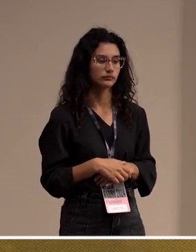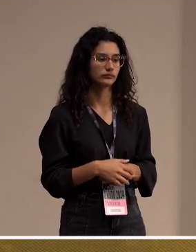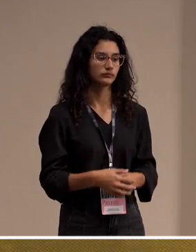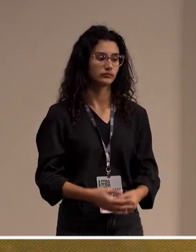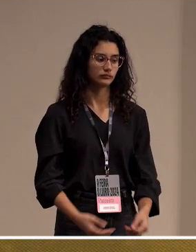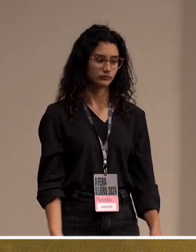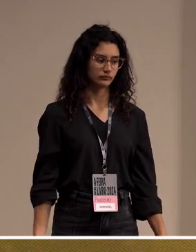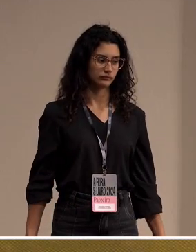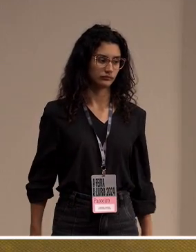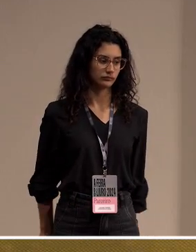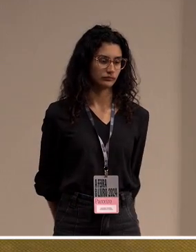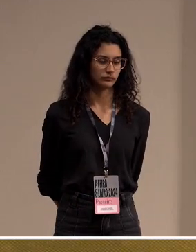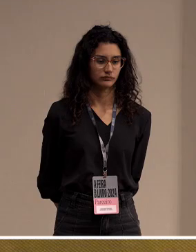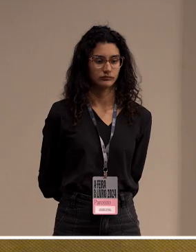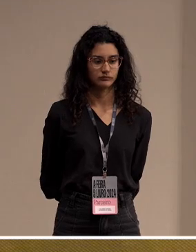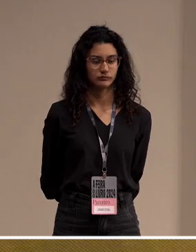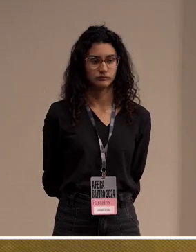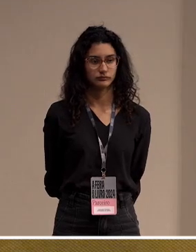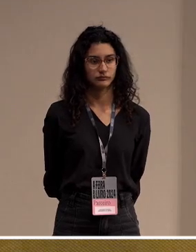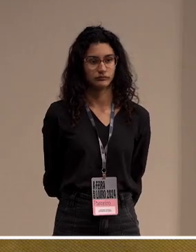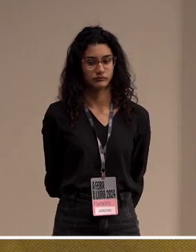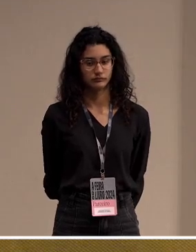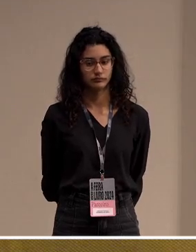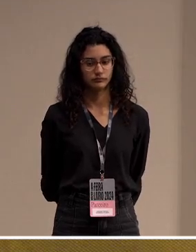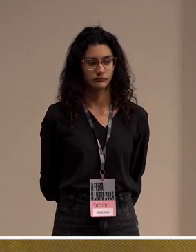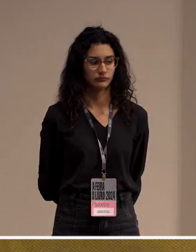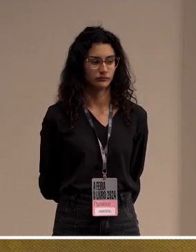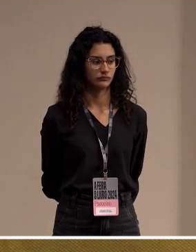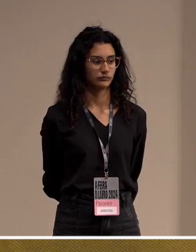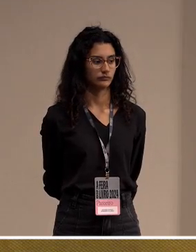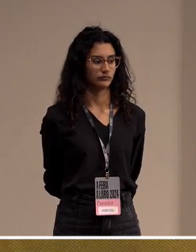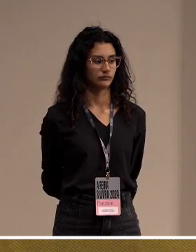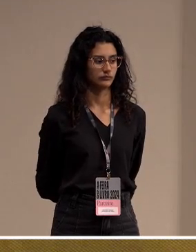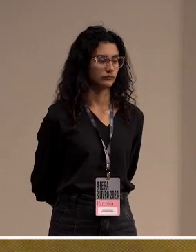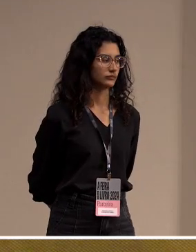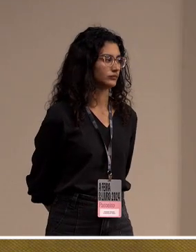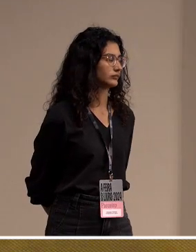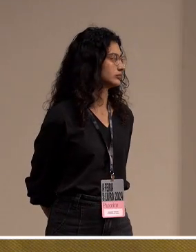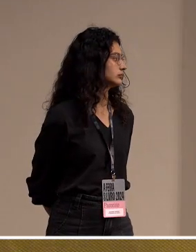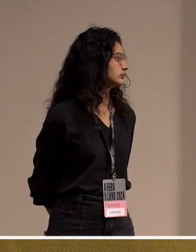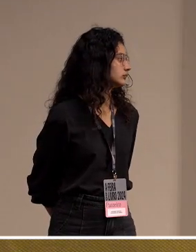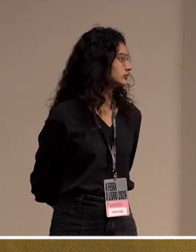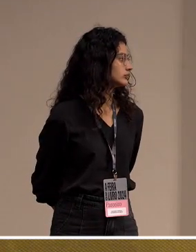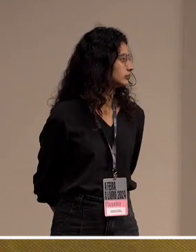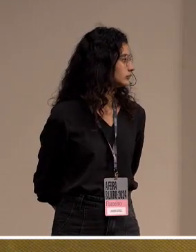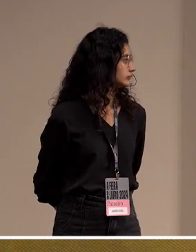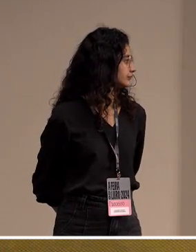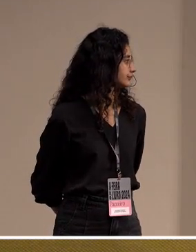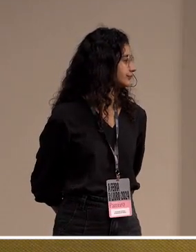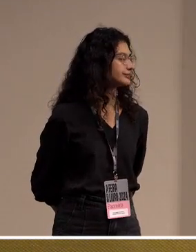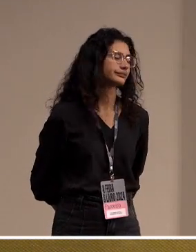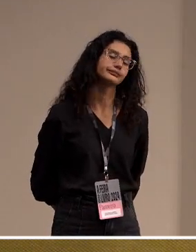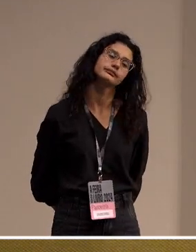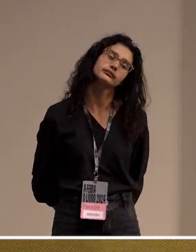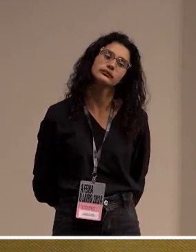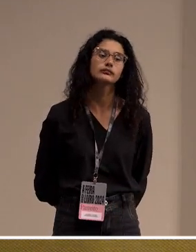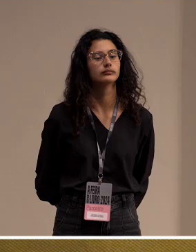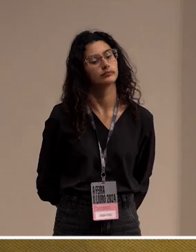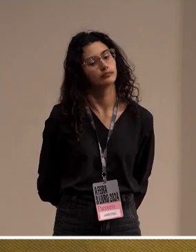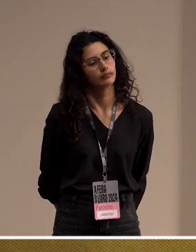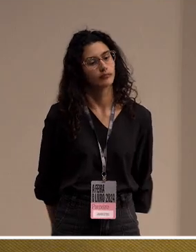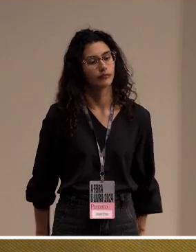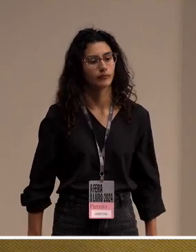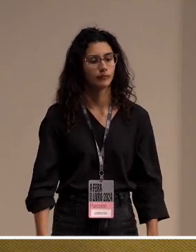I think that Yeah, literature provides a